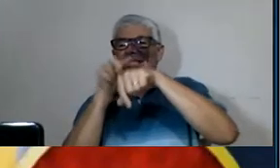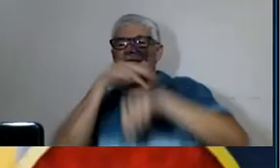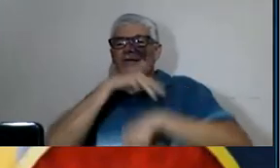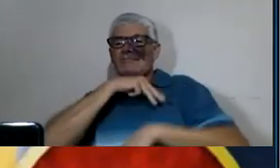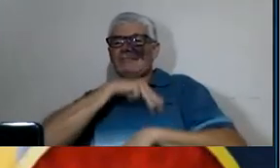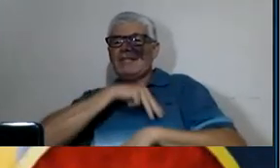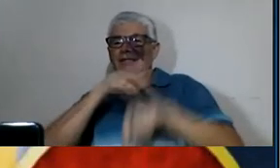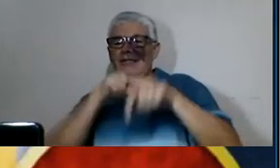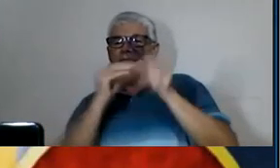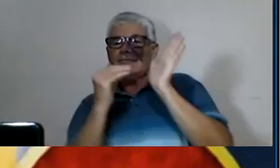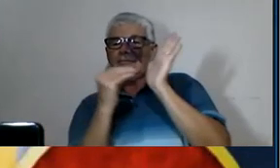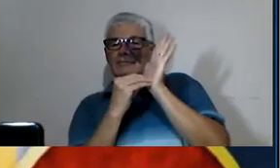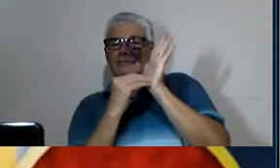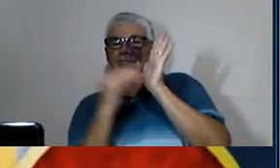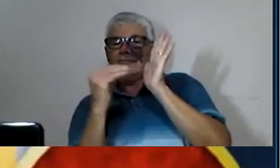Mais ou menos.